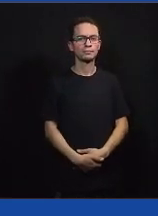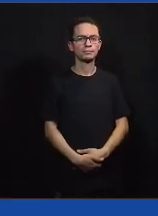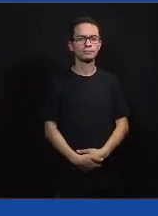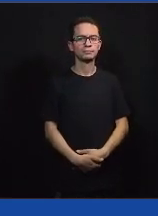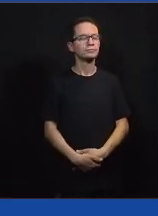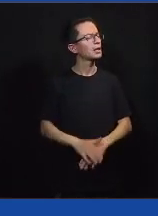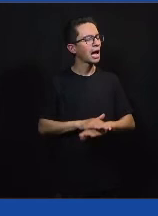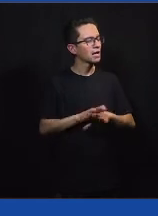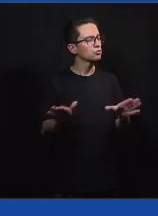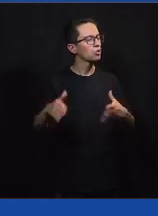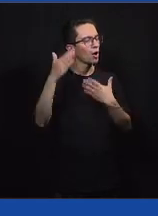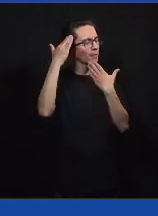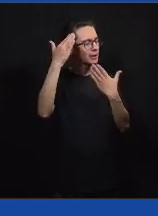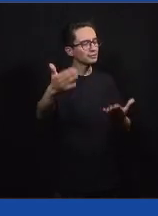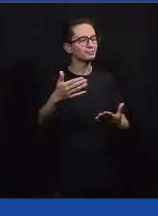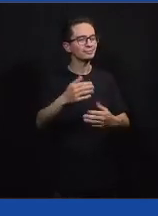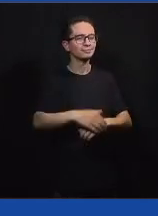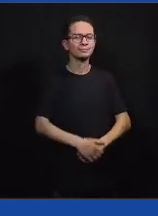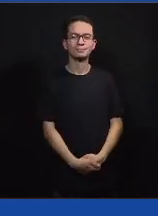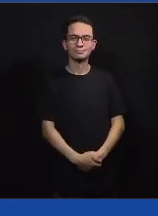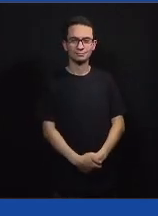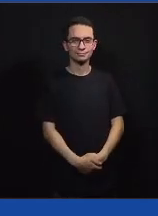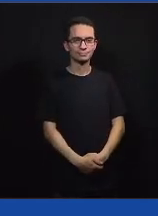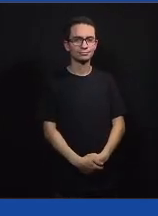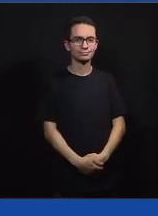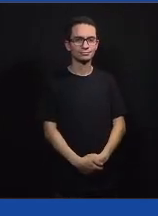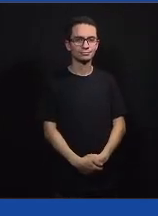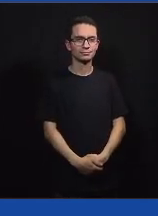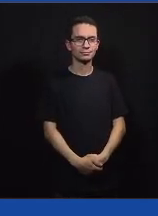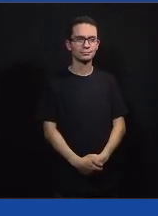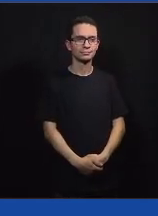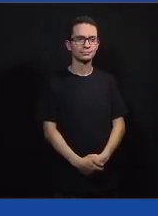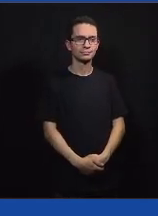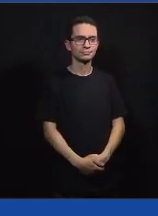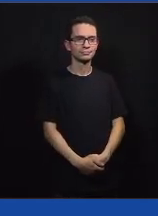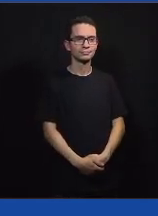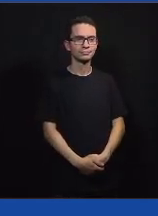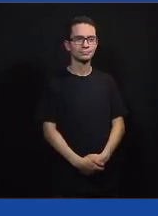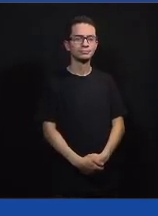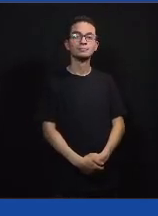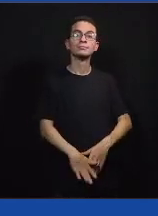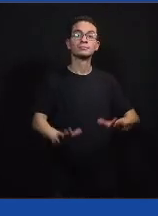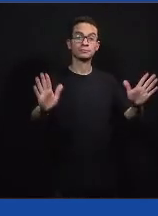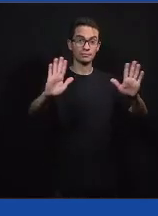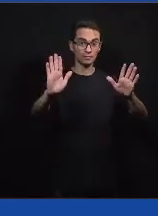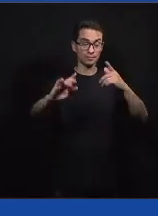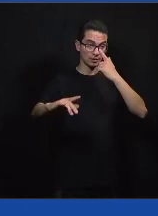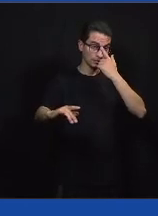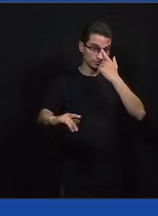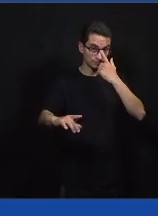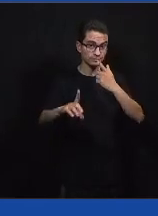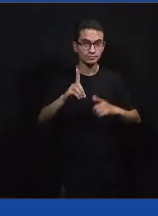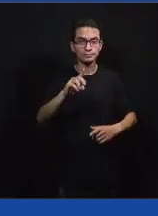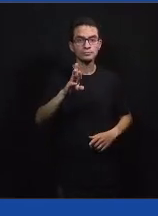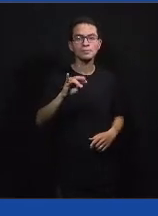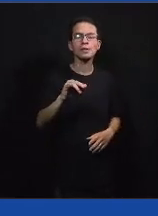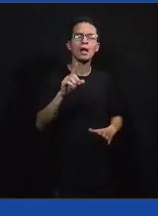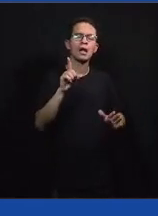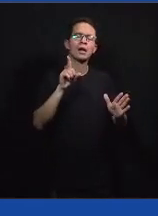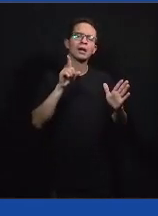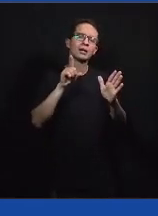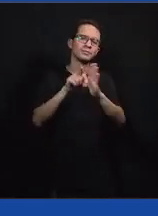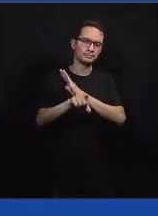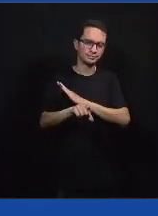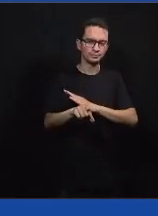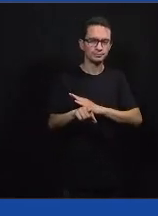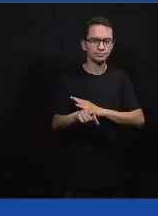e é isso muito obrigado eu EA Dri Dri e também responde a pergunta da Margot foi